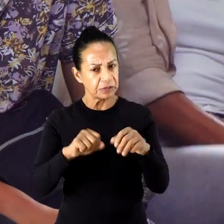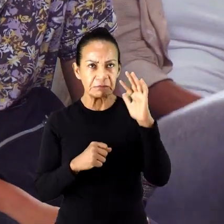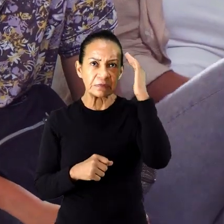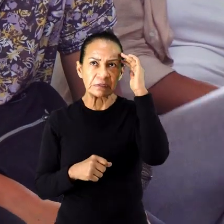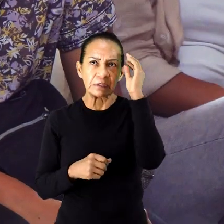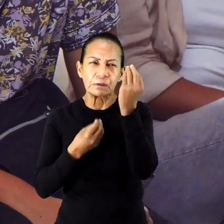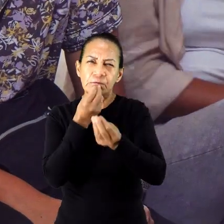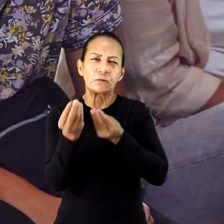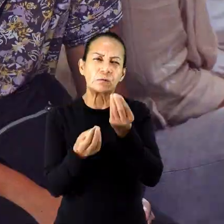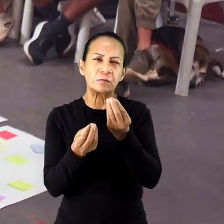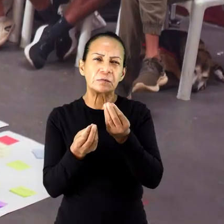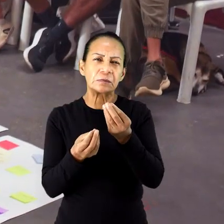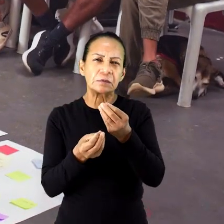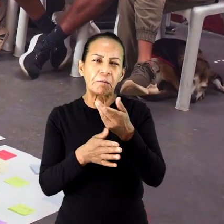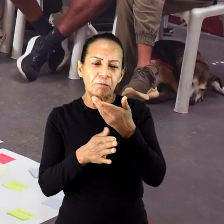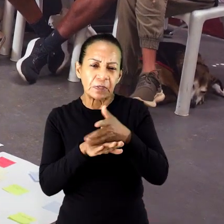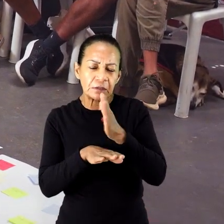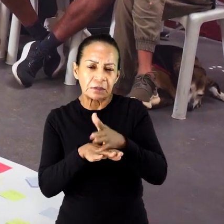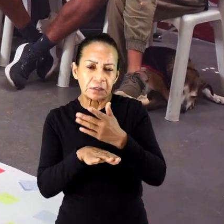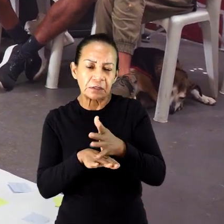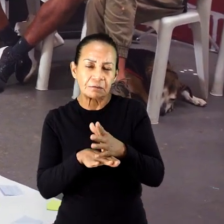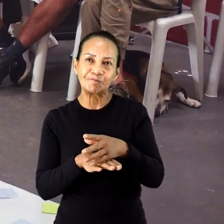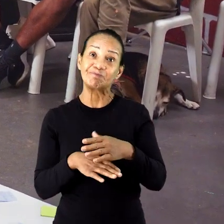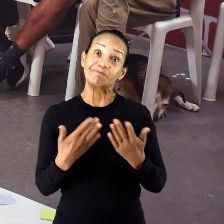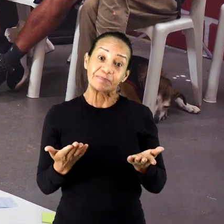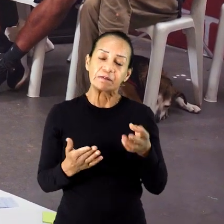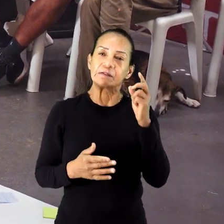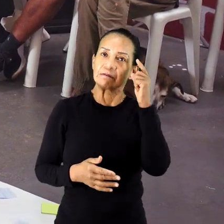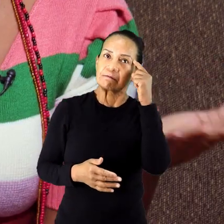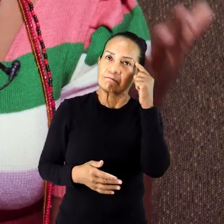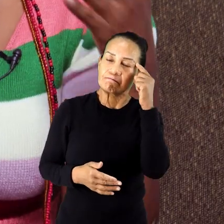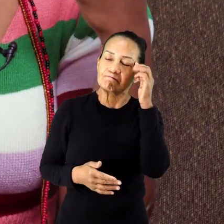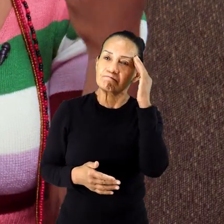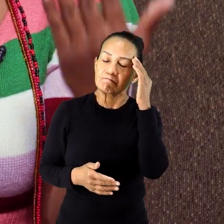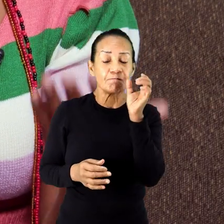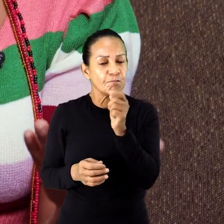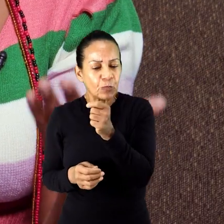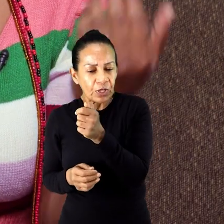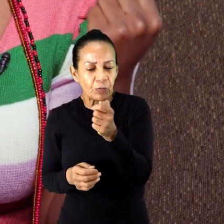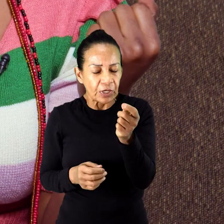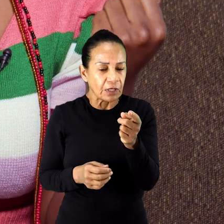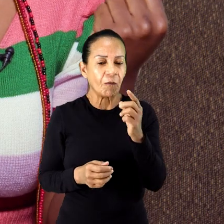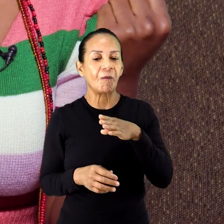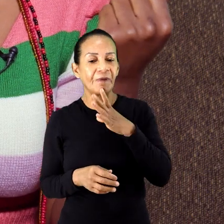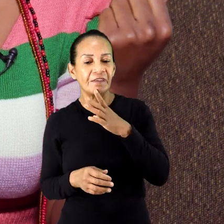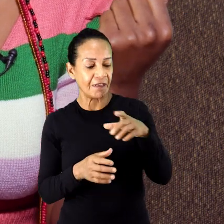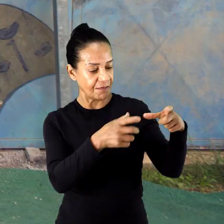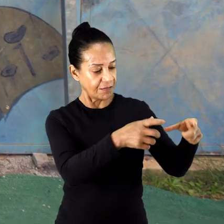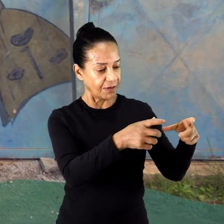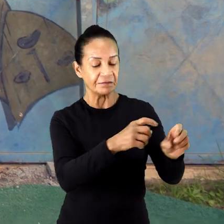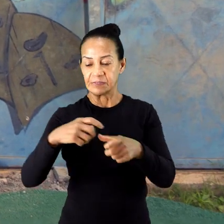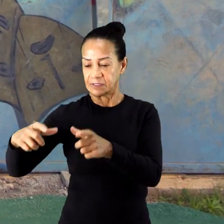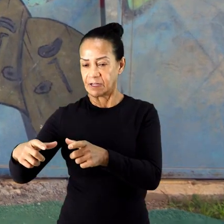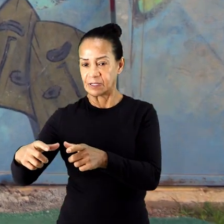eu preciso entender isso na prática, como que é. E nessa de entender aos pouquinhos, aí foi quando surgiu da gente conhecer Lado a